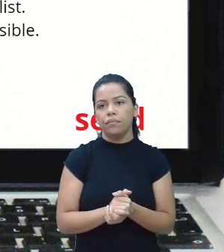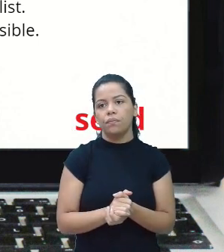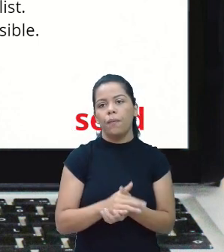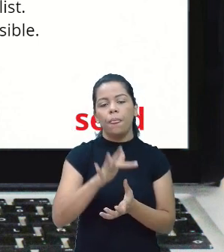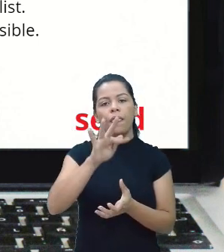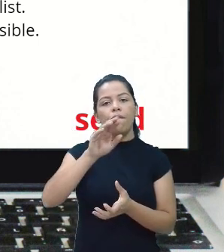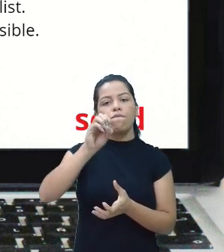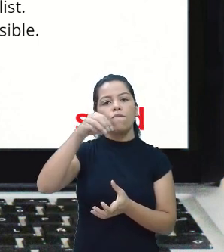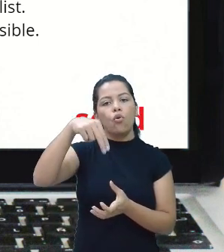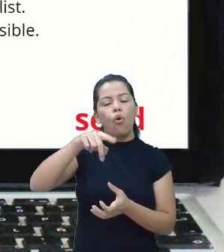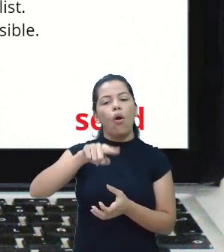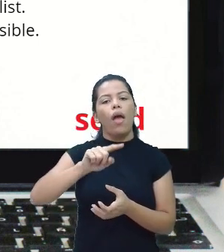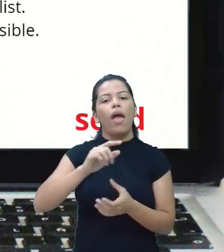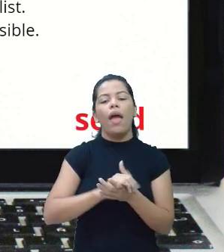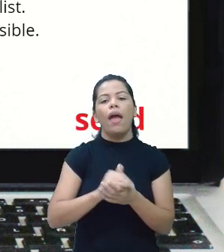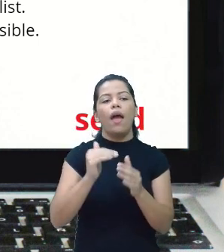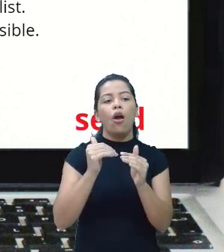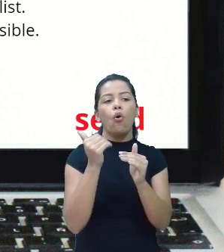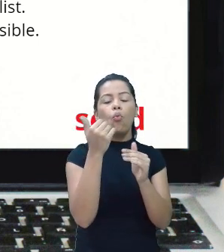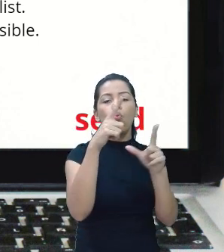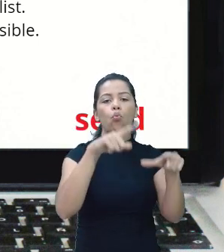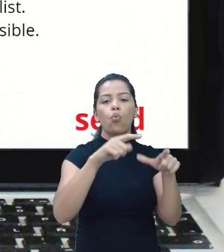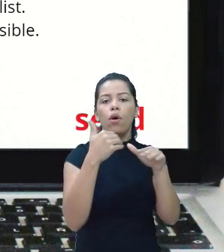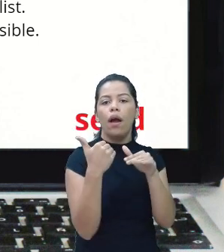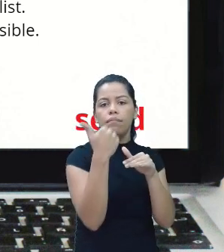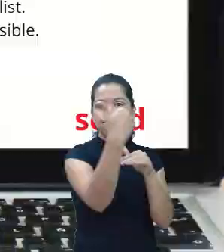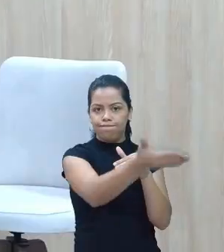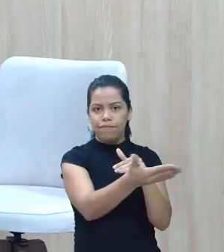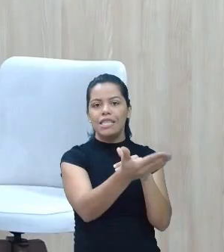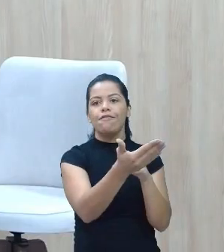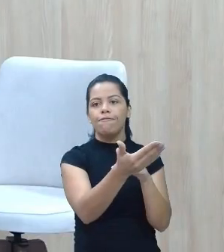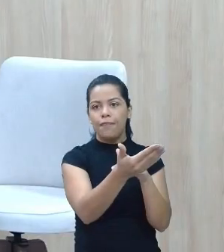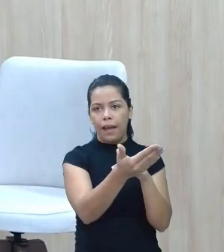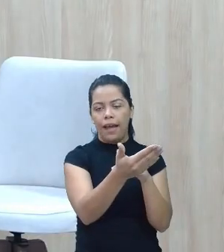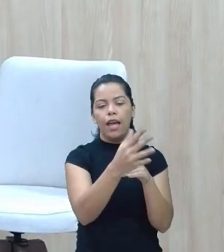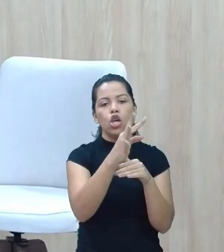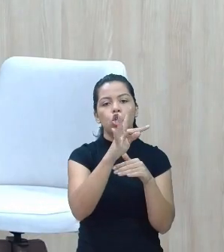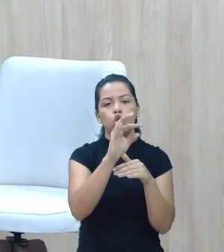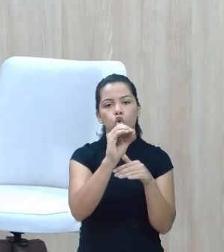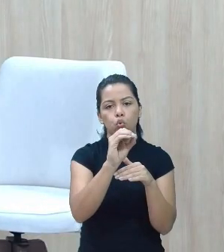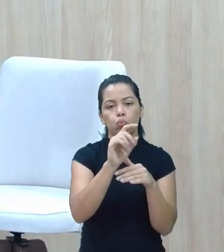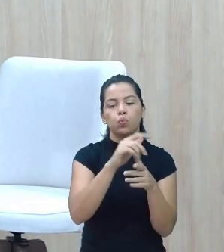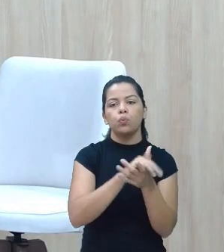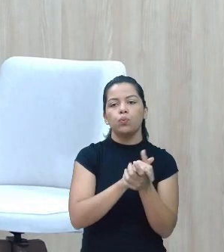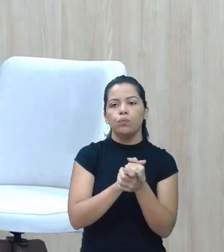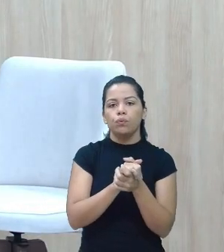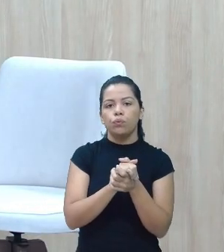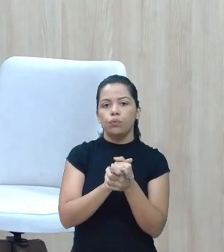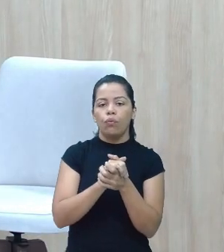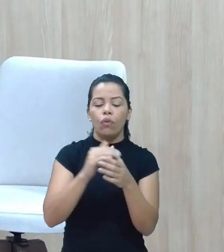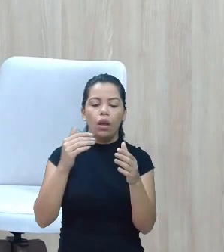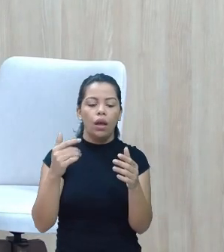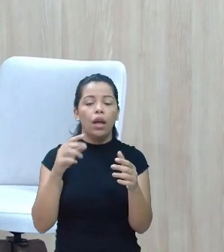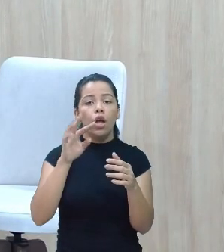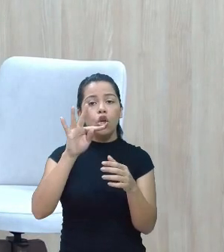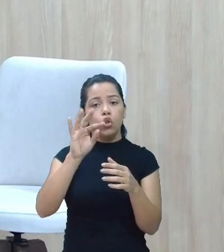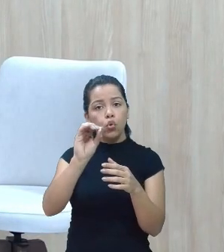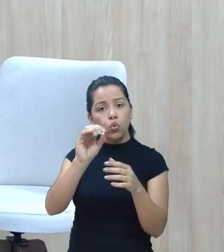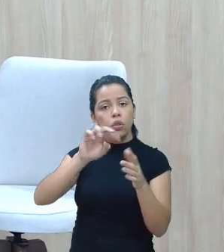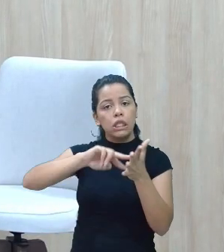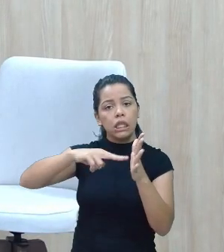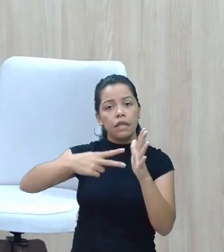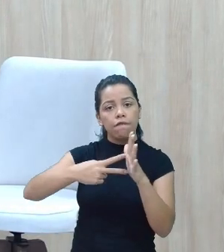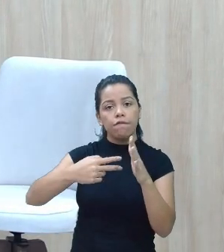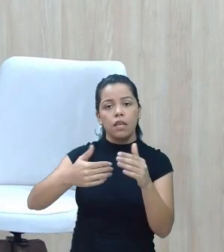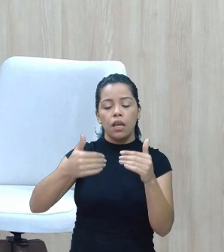origem, to é o para, de direção, né? De deslocamento, ou seja, de um canto para o outro, é o to,